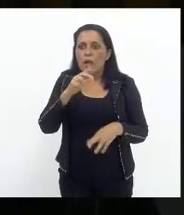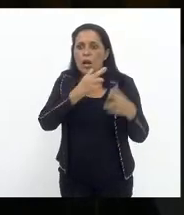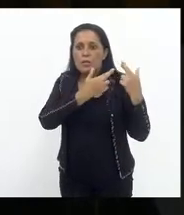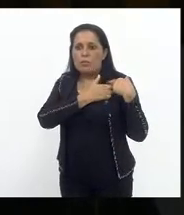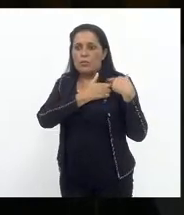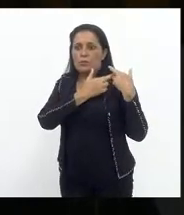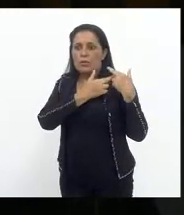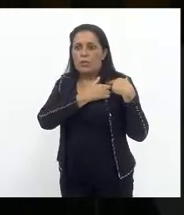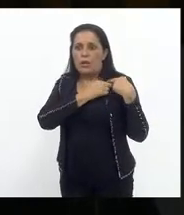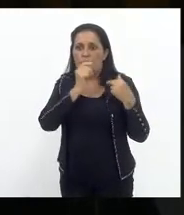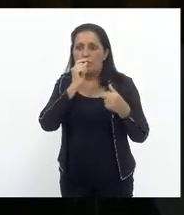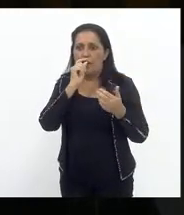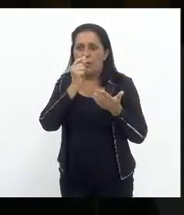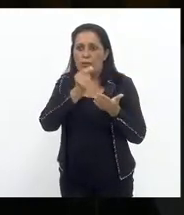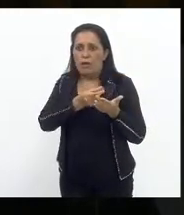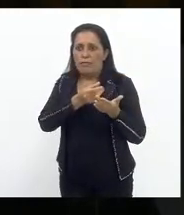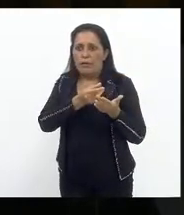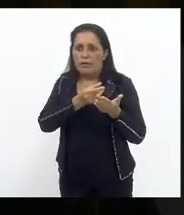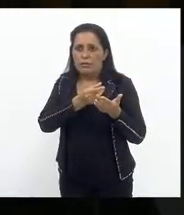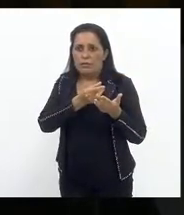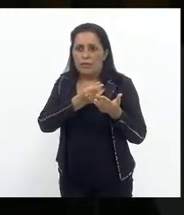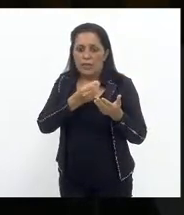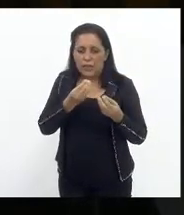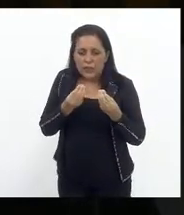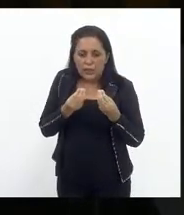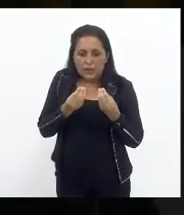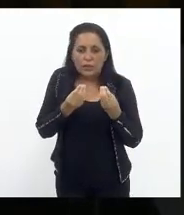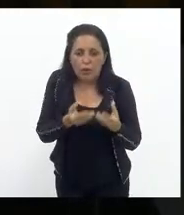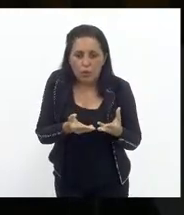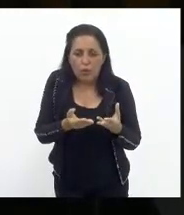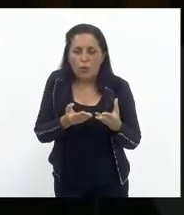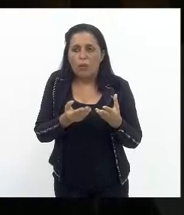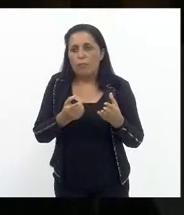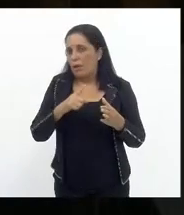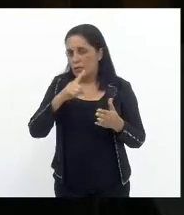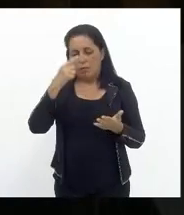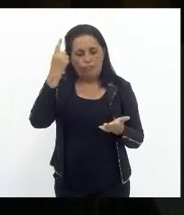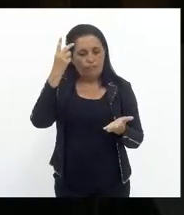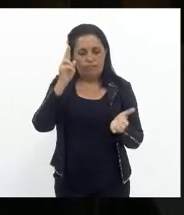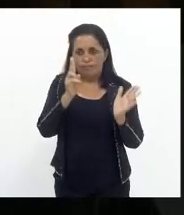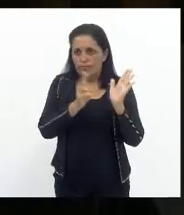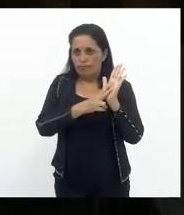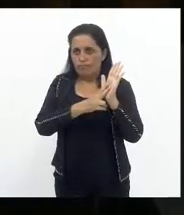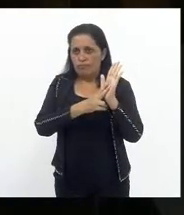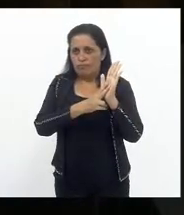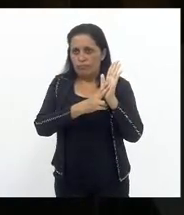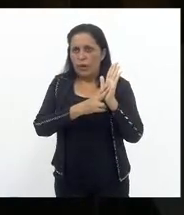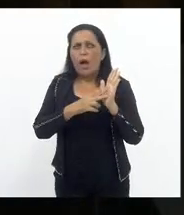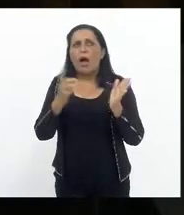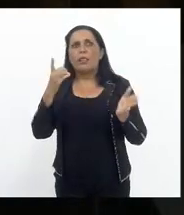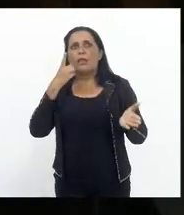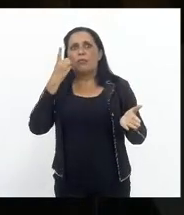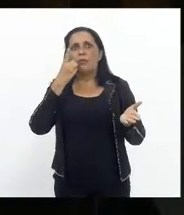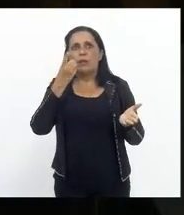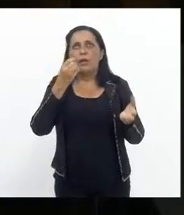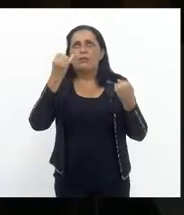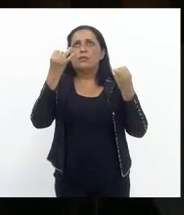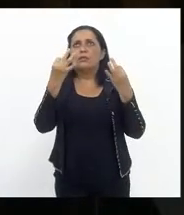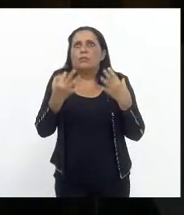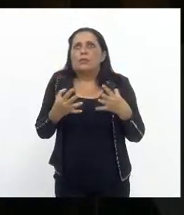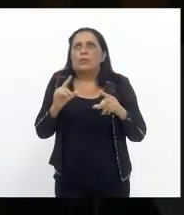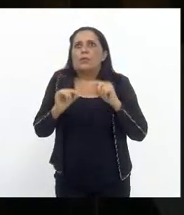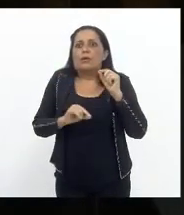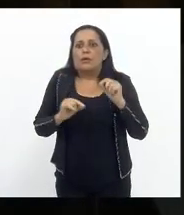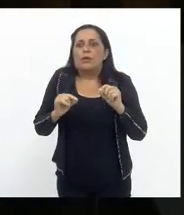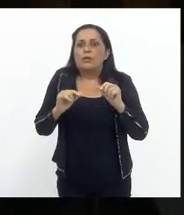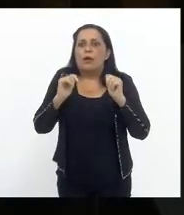a palavra ali dada e acertada. Deputado, o que você quer dizer com isso? Para quem acompanha o